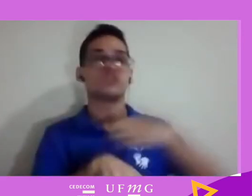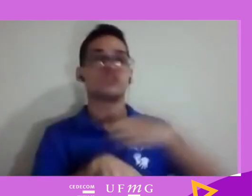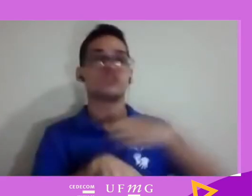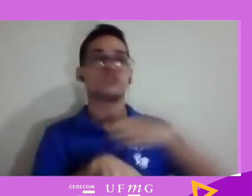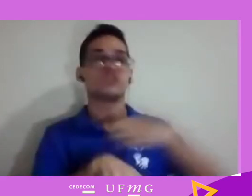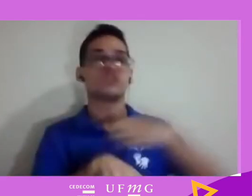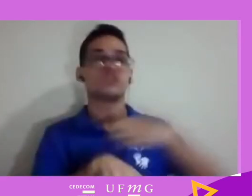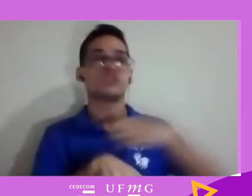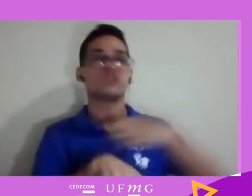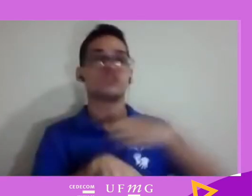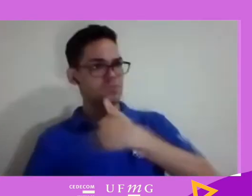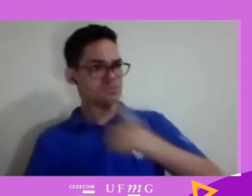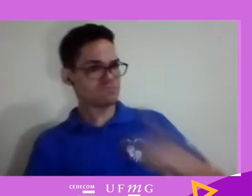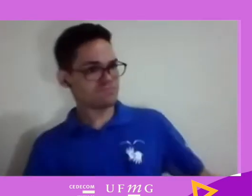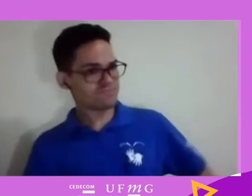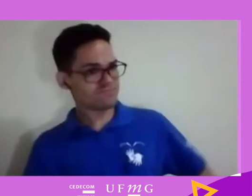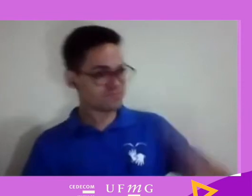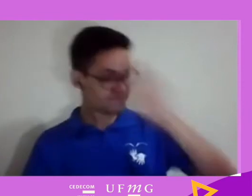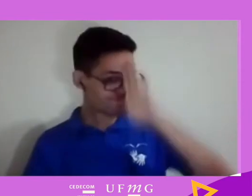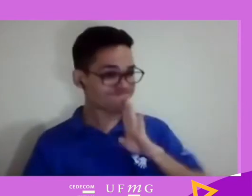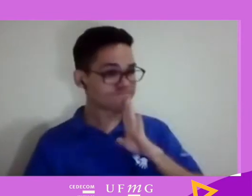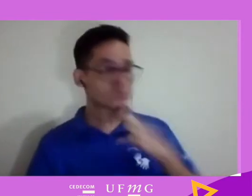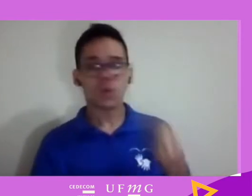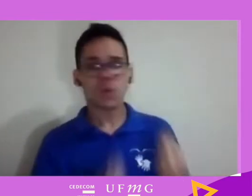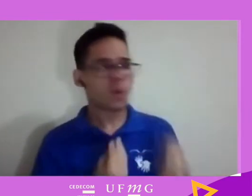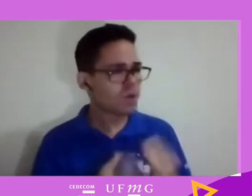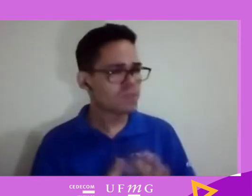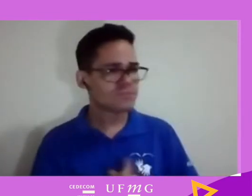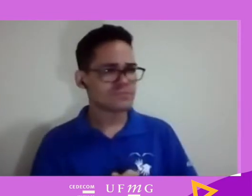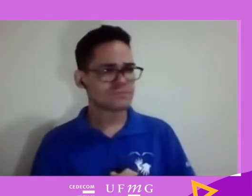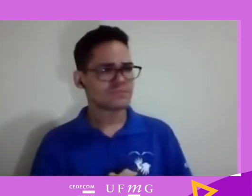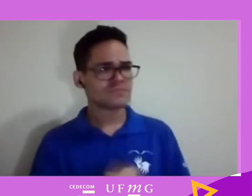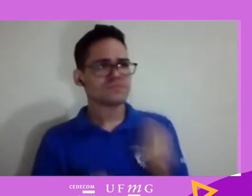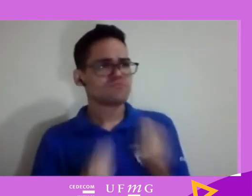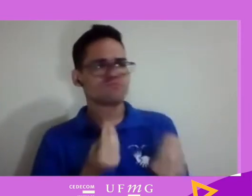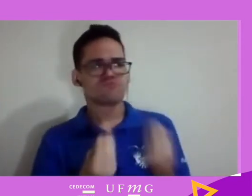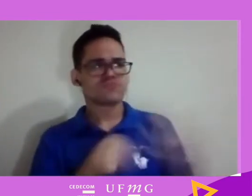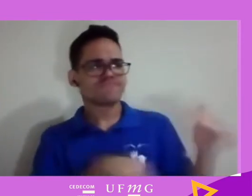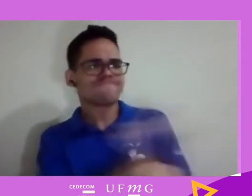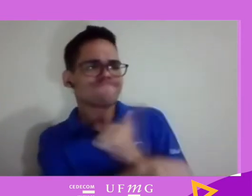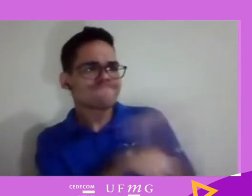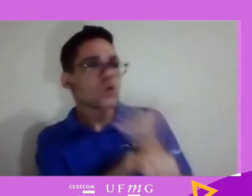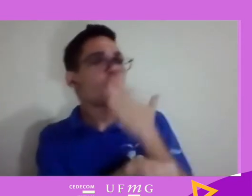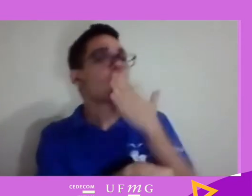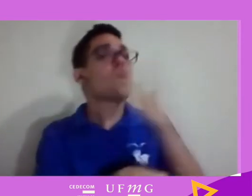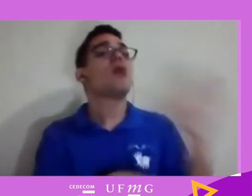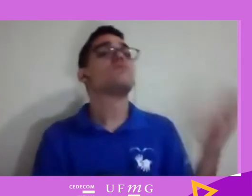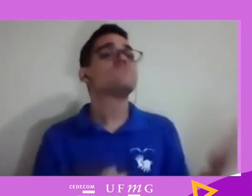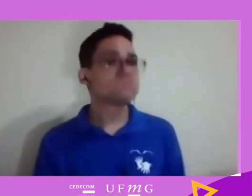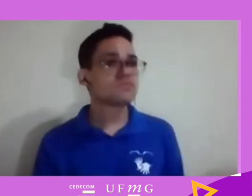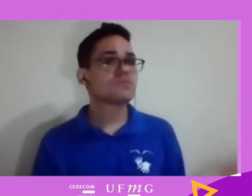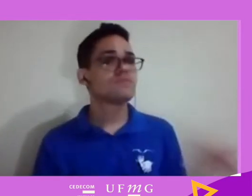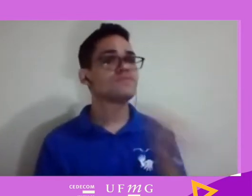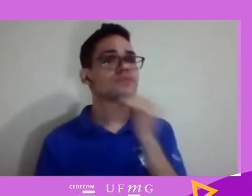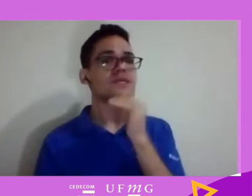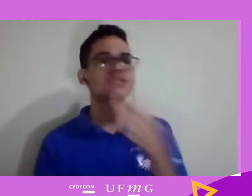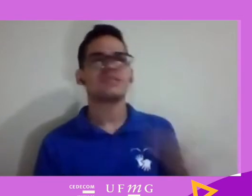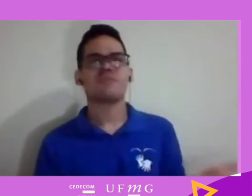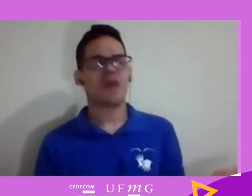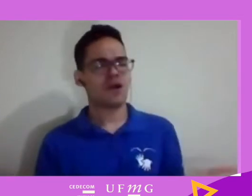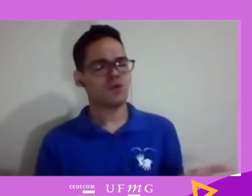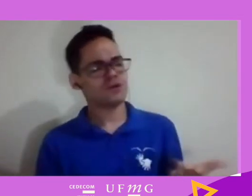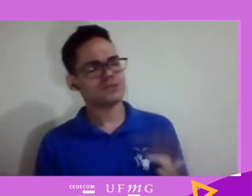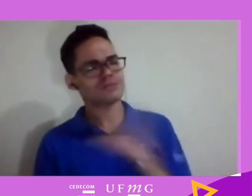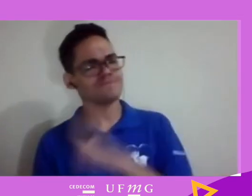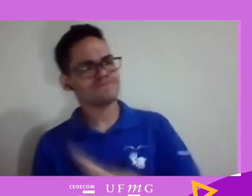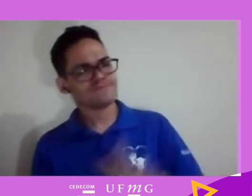amplos. Escola pública, né? Como é que vai ser isso? Como é que a gente vai lidar? Né? A gente está,